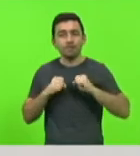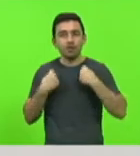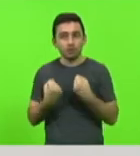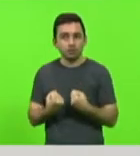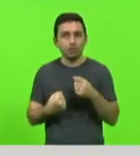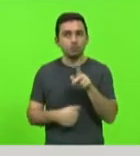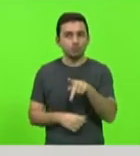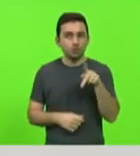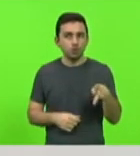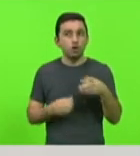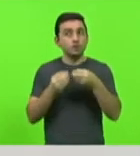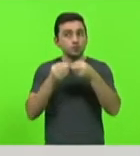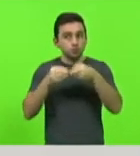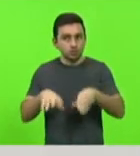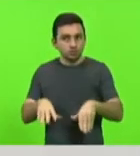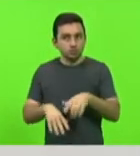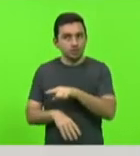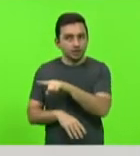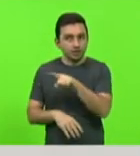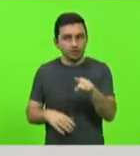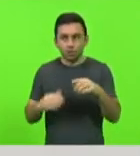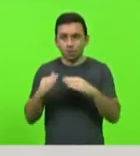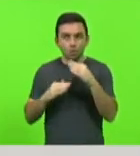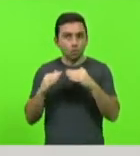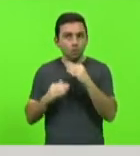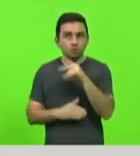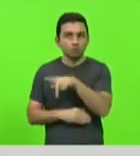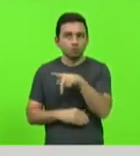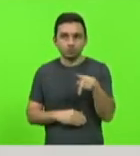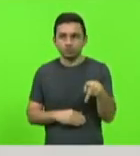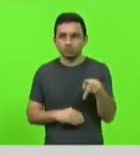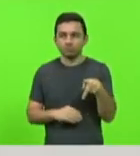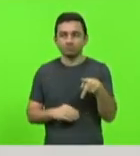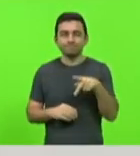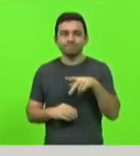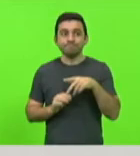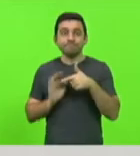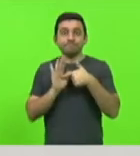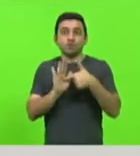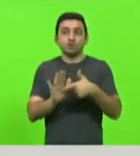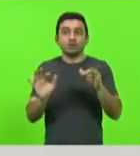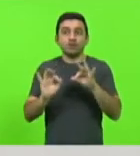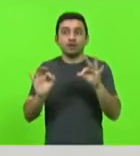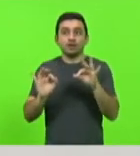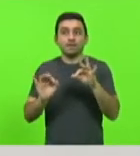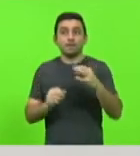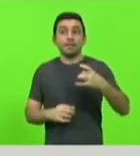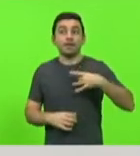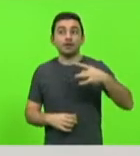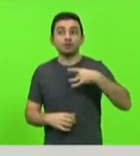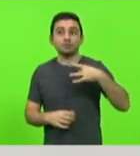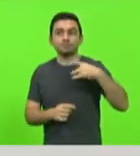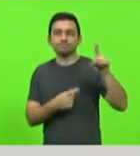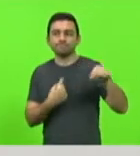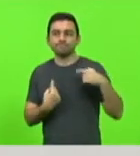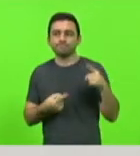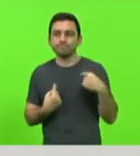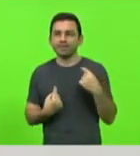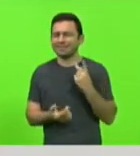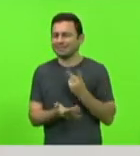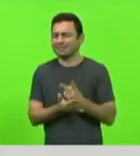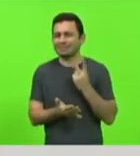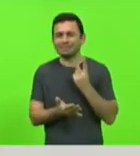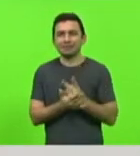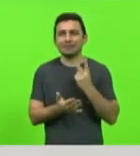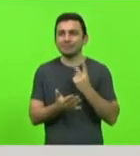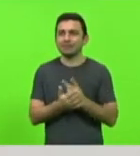alunos prejudicados e que não concordam com o professor, eles não se expõem, porque eles ficam com medo de retaliação. É sempre a mesma coisa. Eles